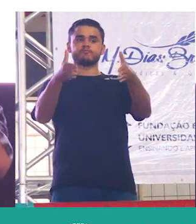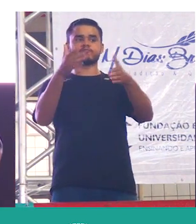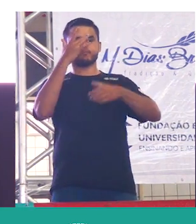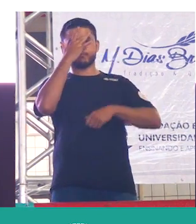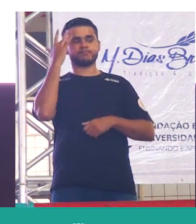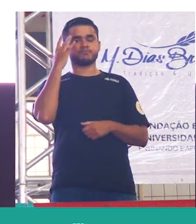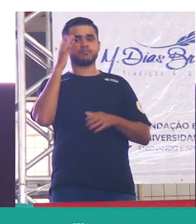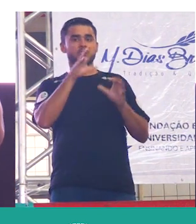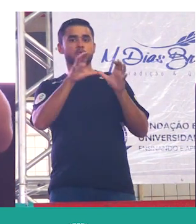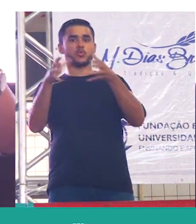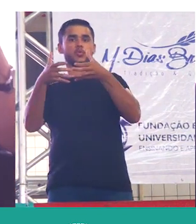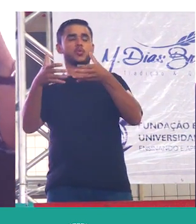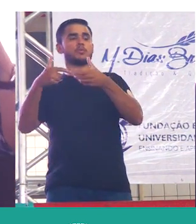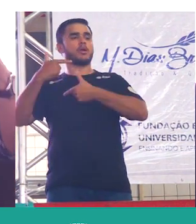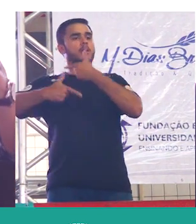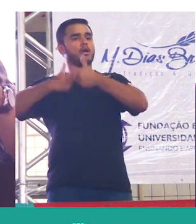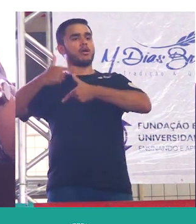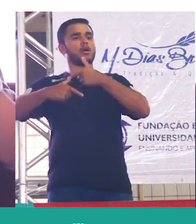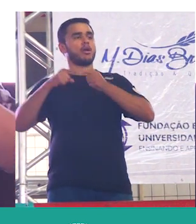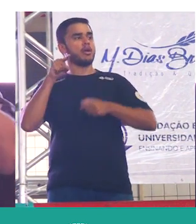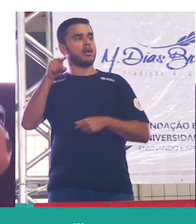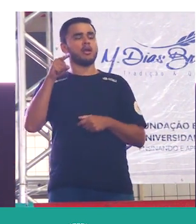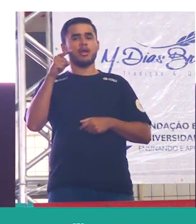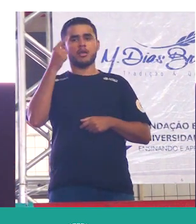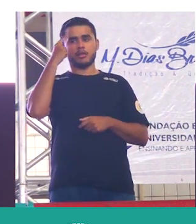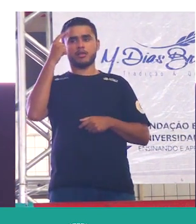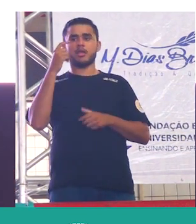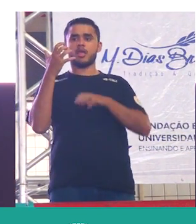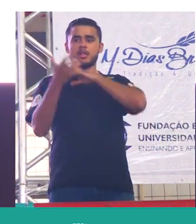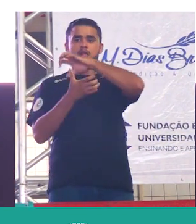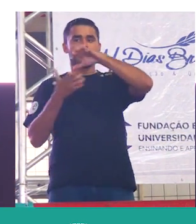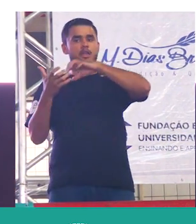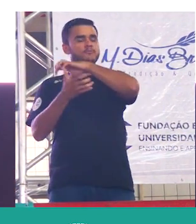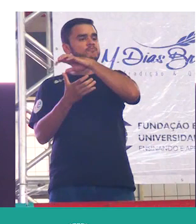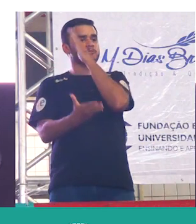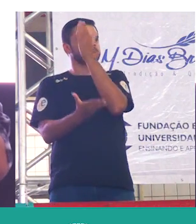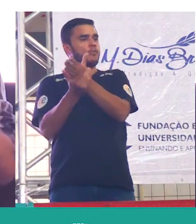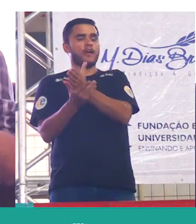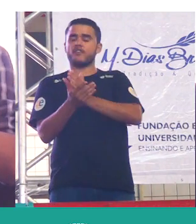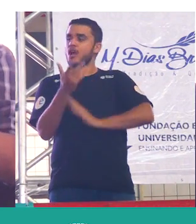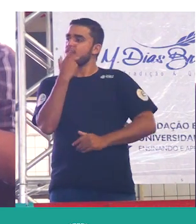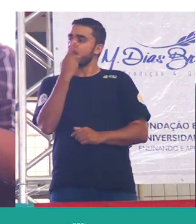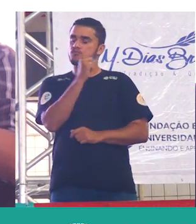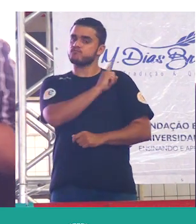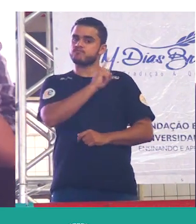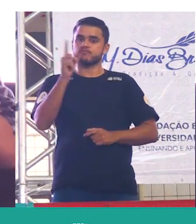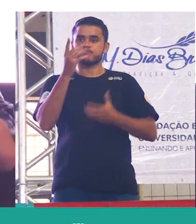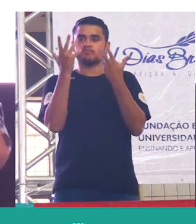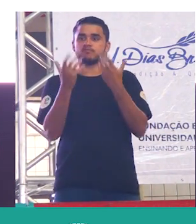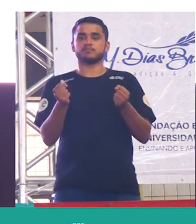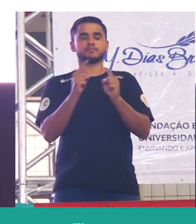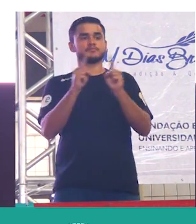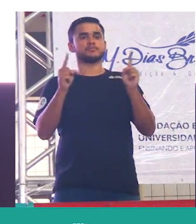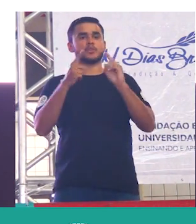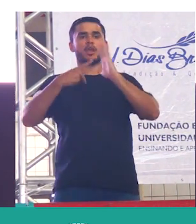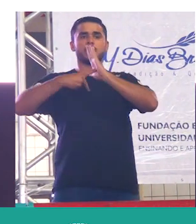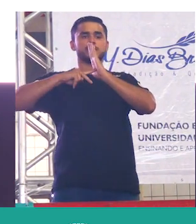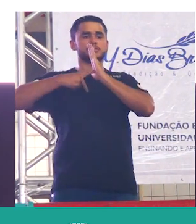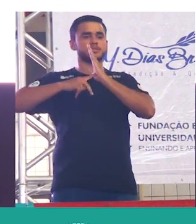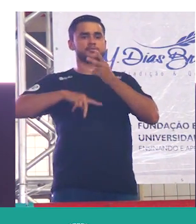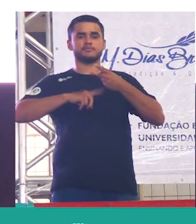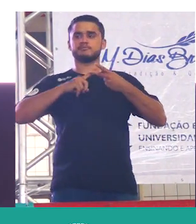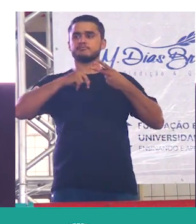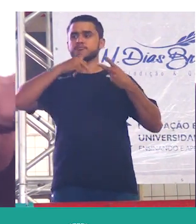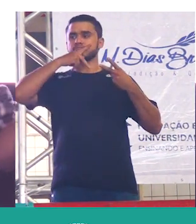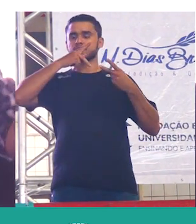a classe trabalhadora no que tange às greves. Greves, sindicatos,